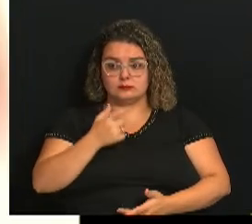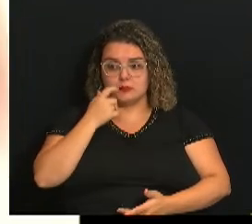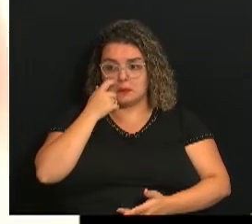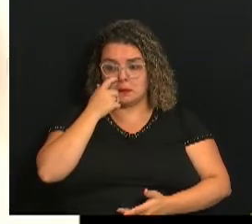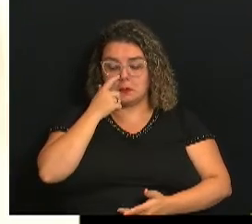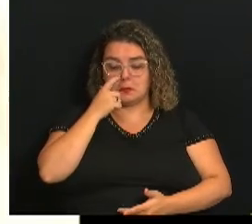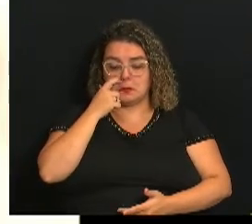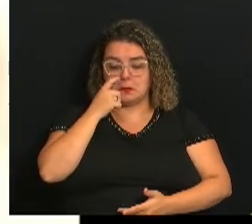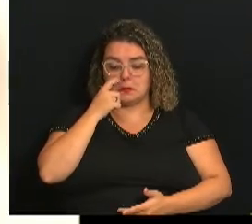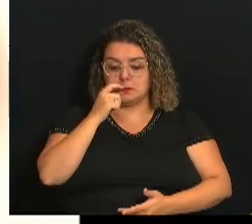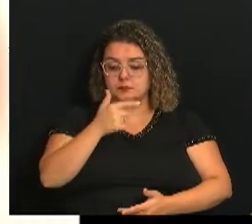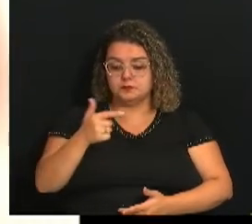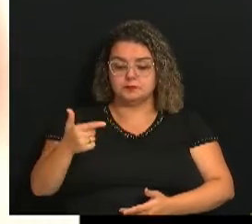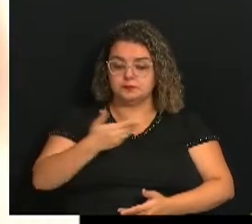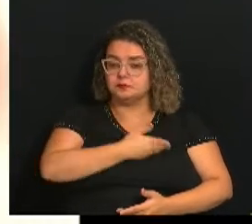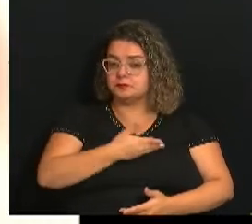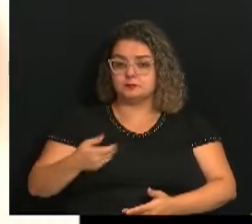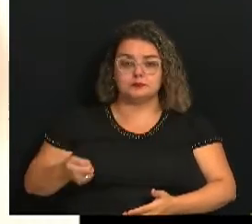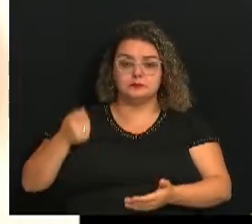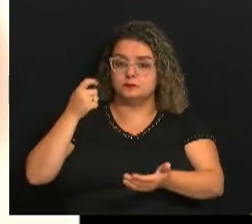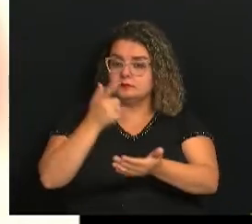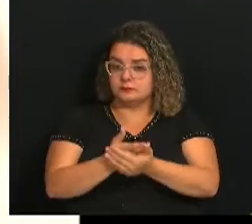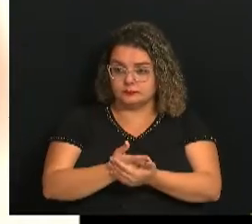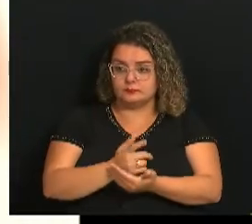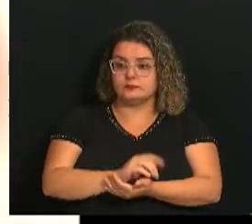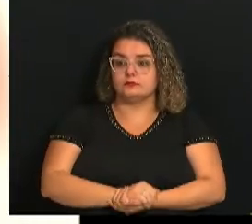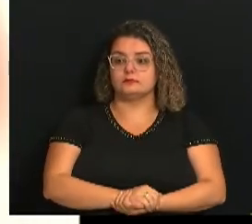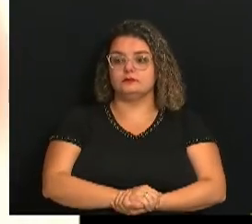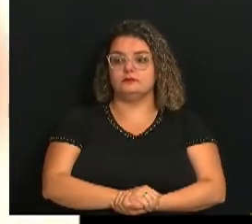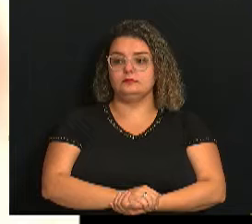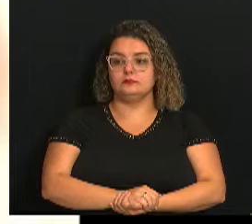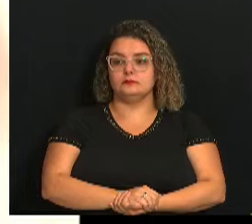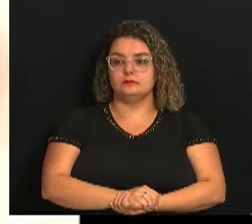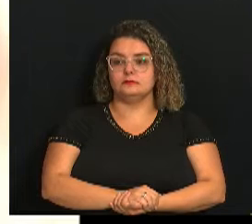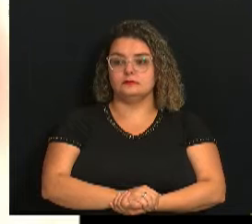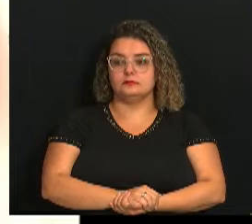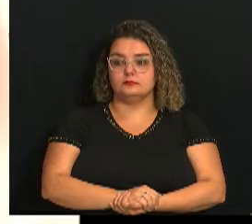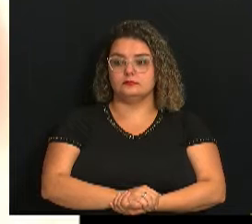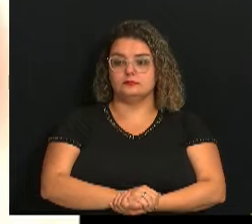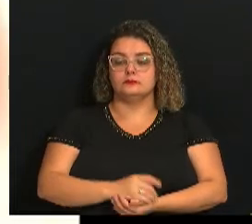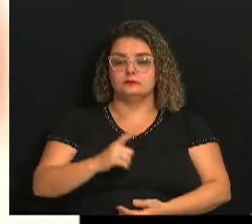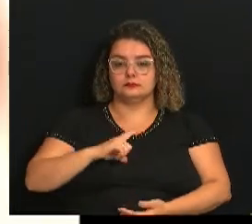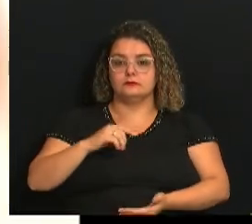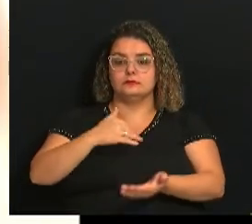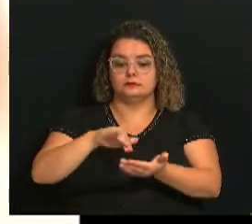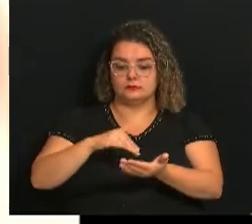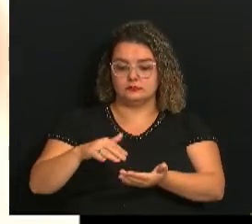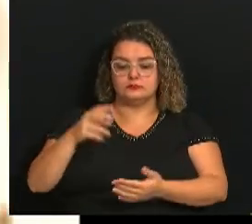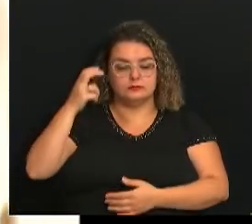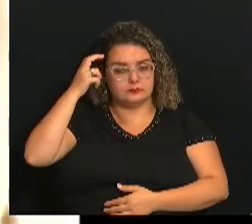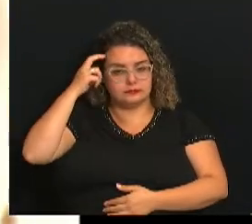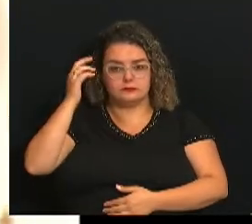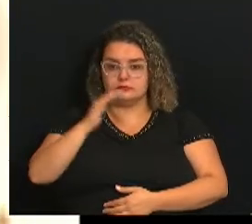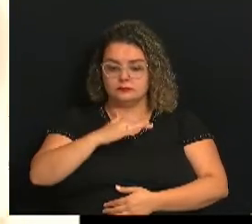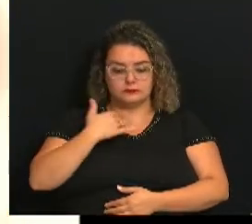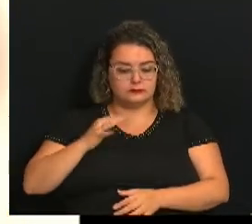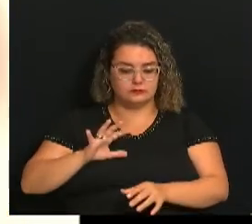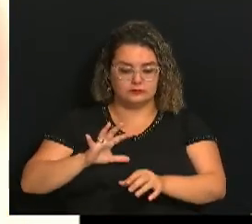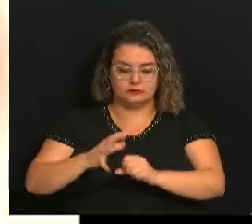alguns casos de falecimento por Covid na Secretaria de Cultura, inclusive um